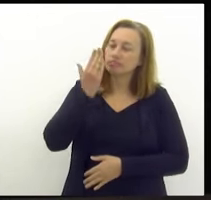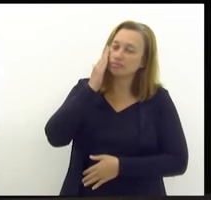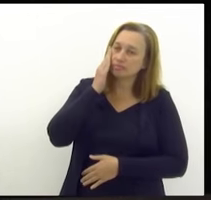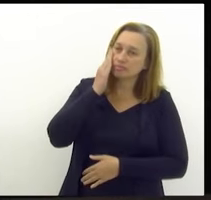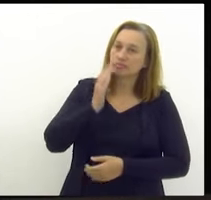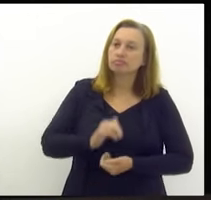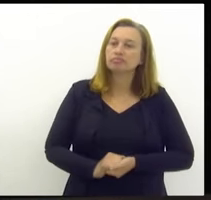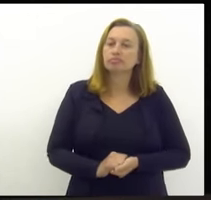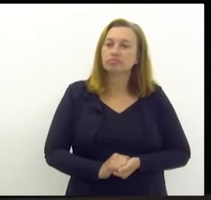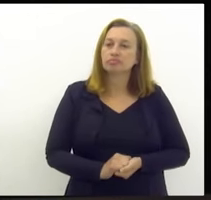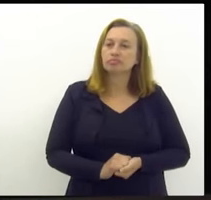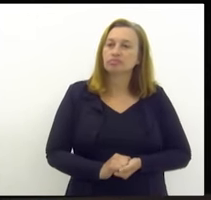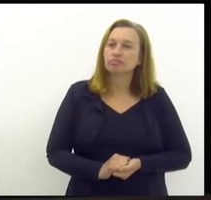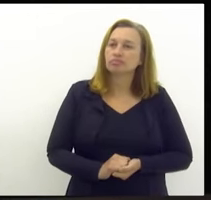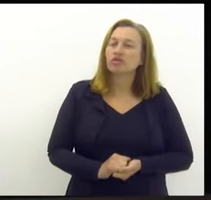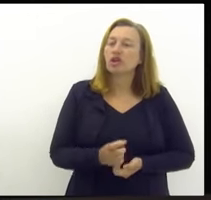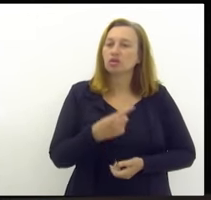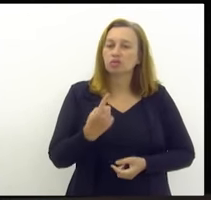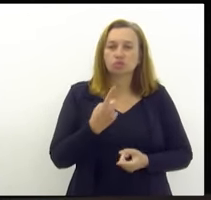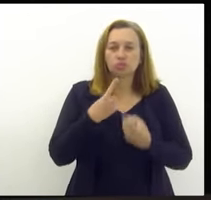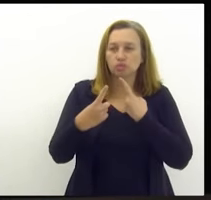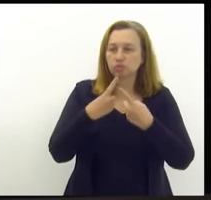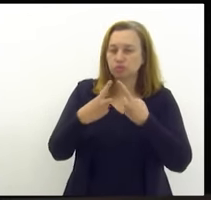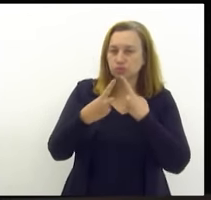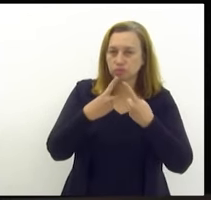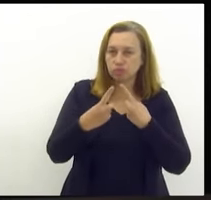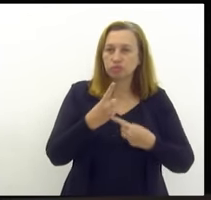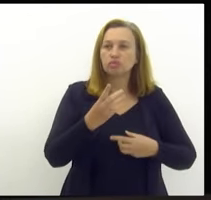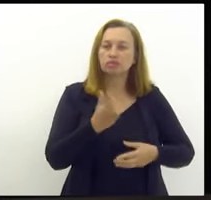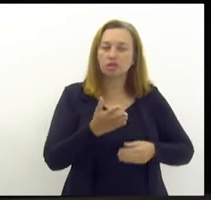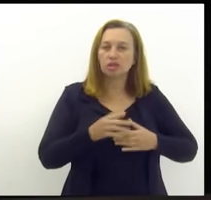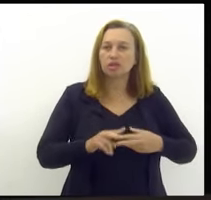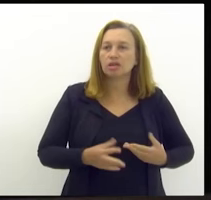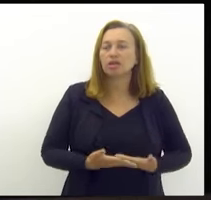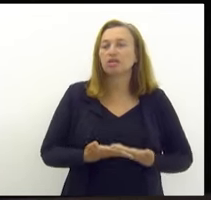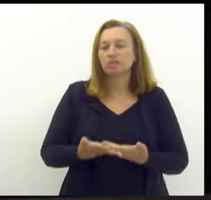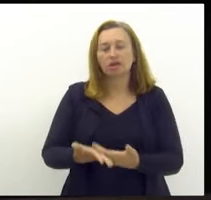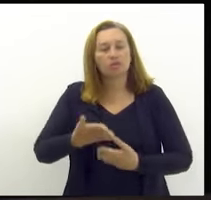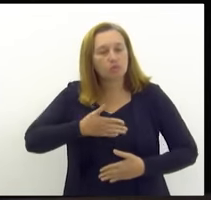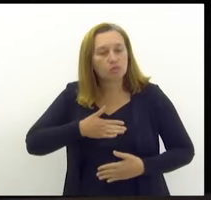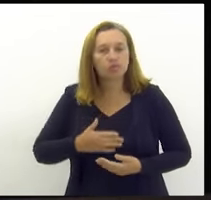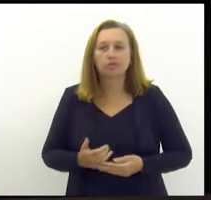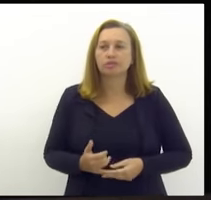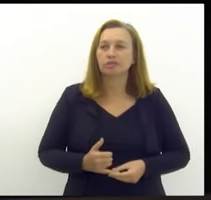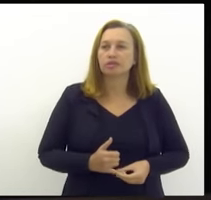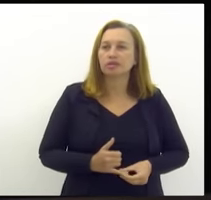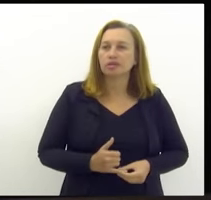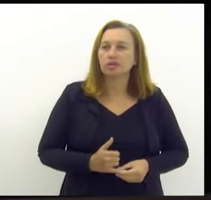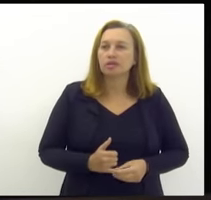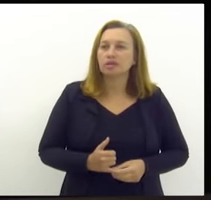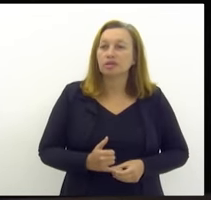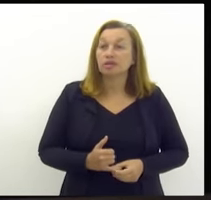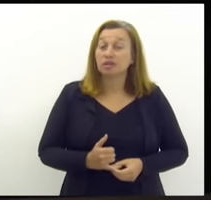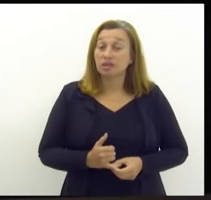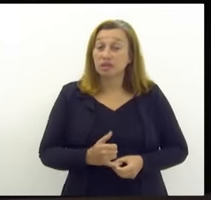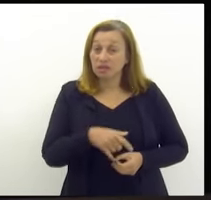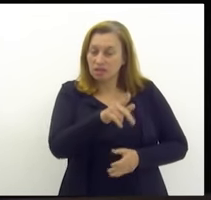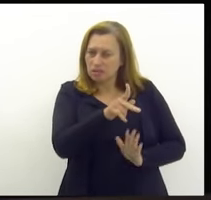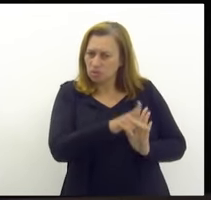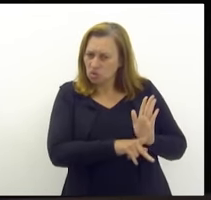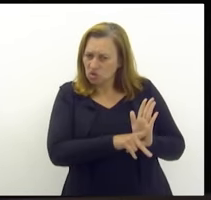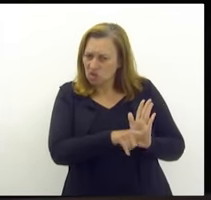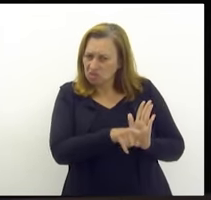foi fruto da nossa discussão Foi uma discussão até encaminhada por mim né que esse projeto ele não pode